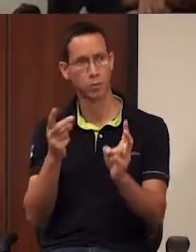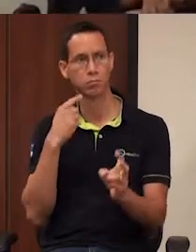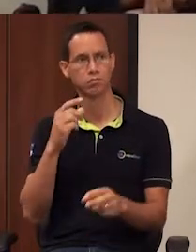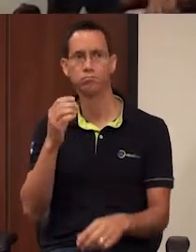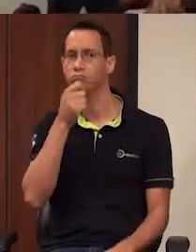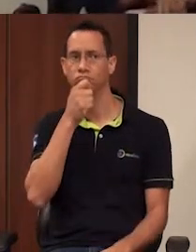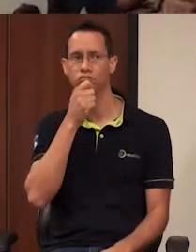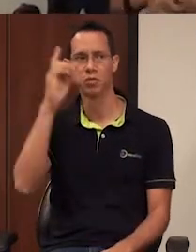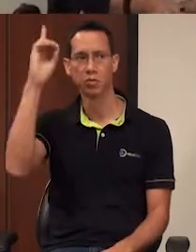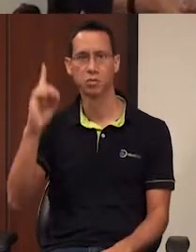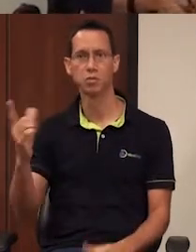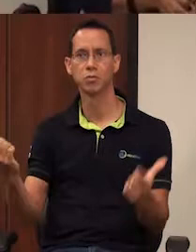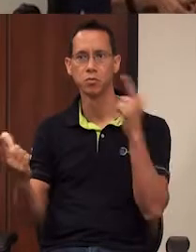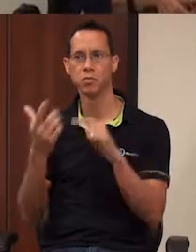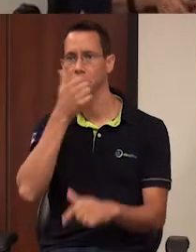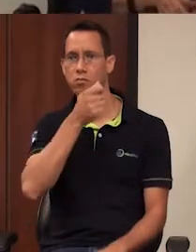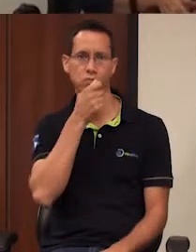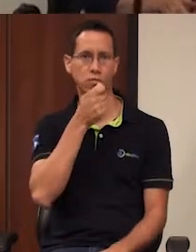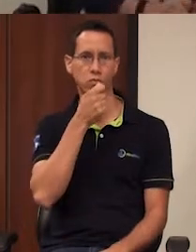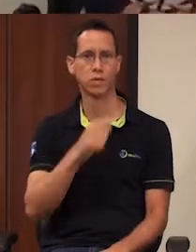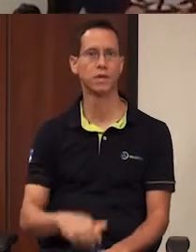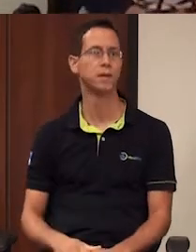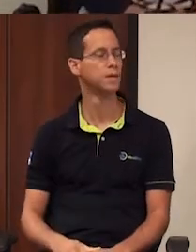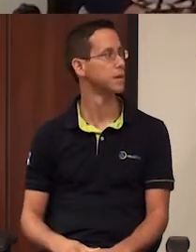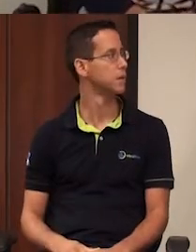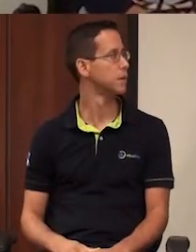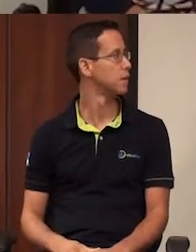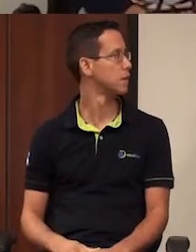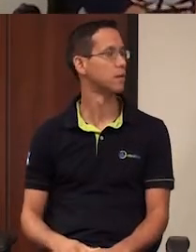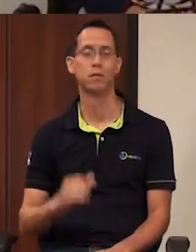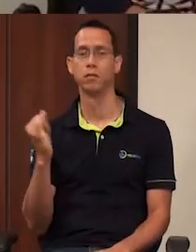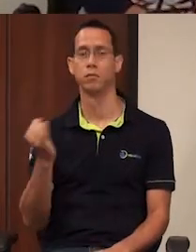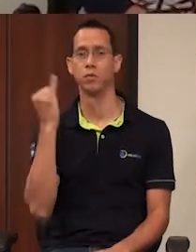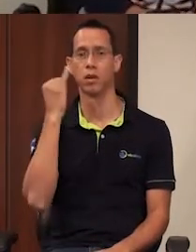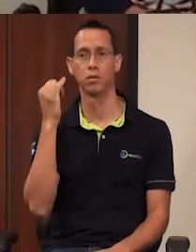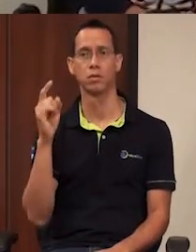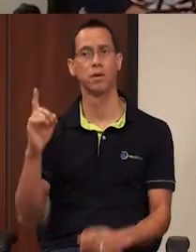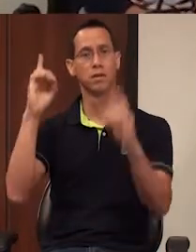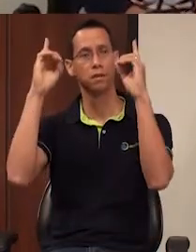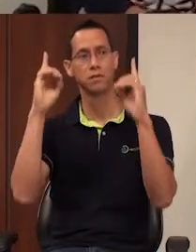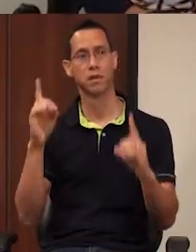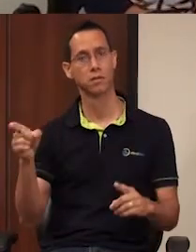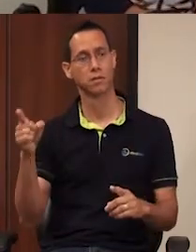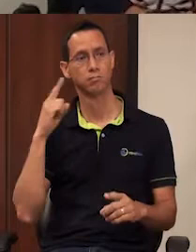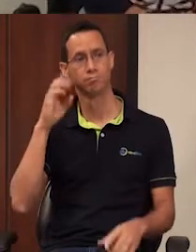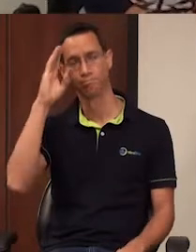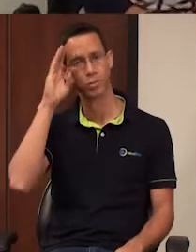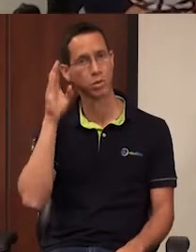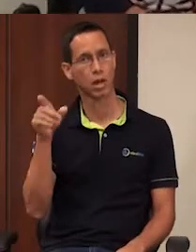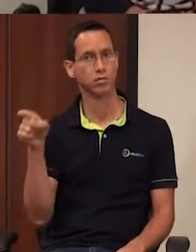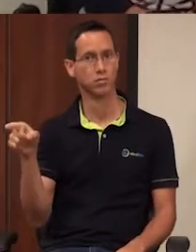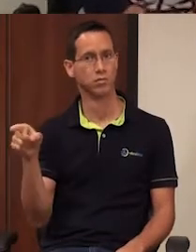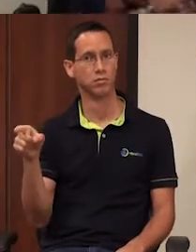seus direitos. A Flávia pontuou aqui, acho que é importante lembrar que as pessoas com deficiência têm prioridade, né? Os processos têm